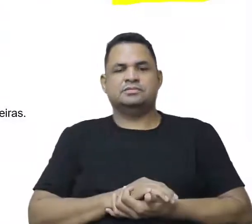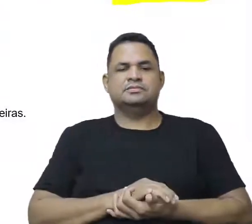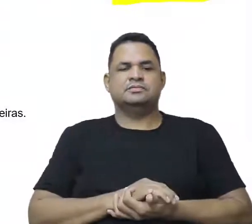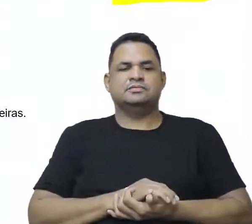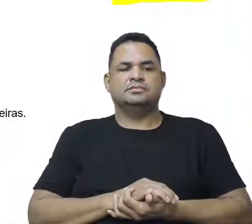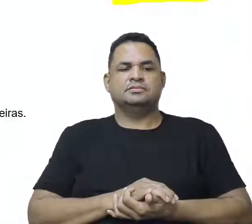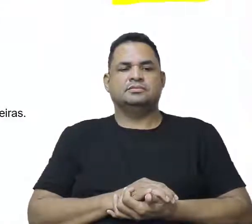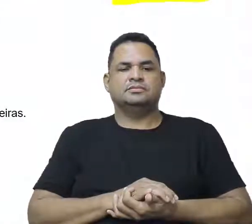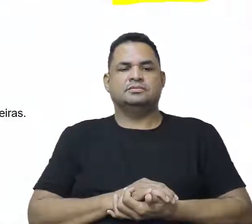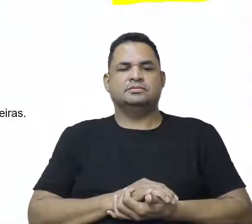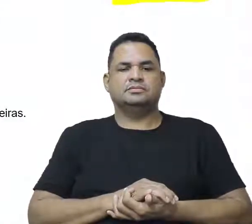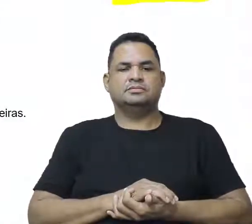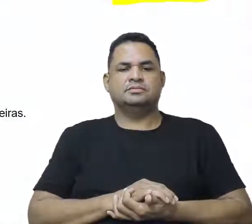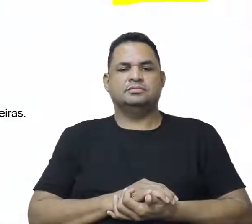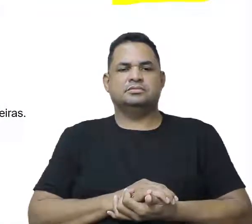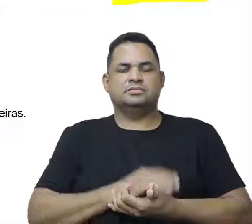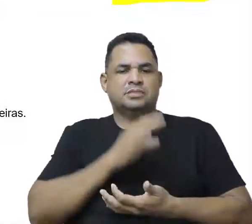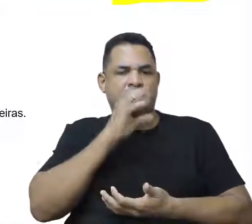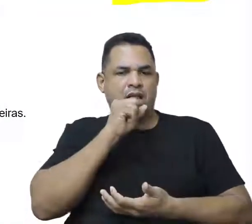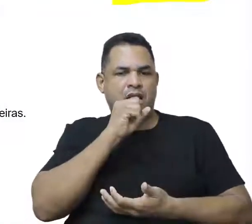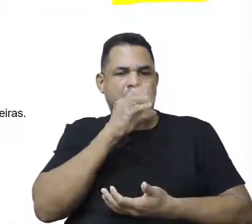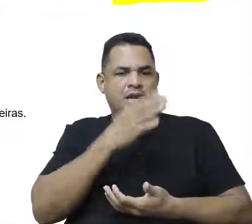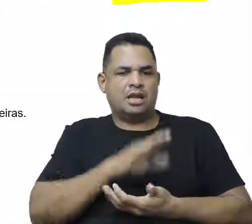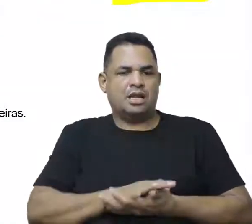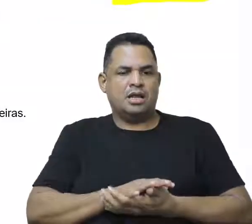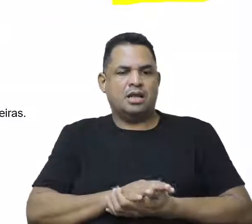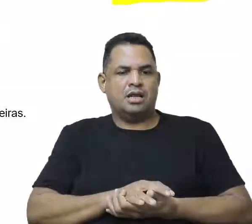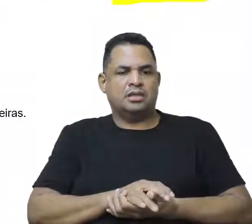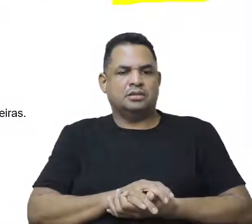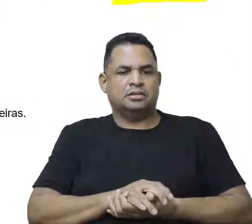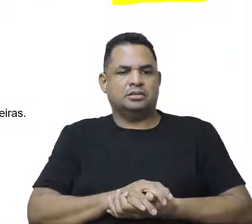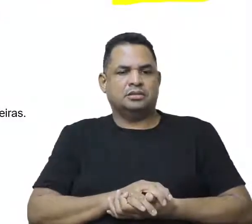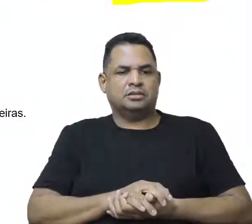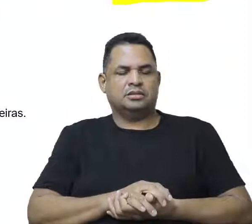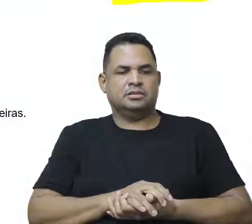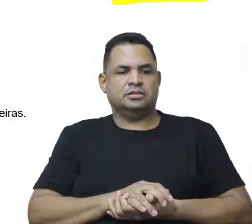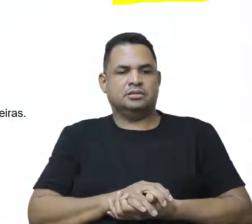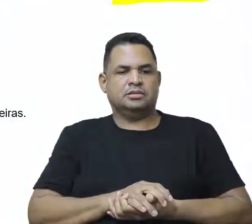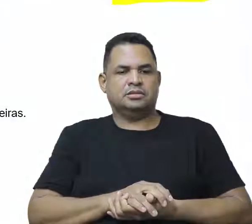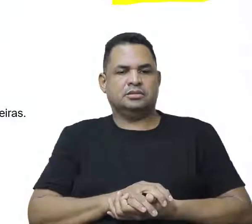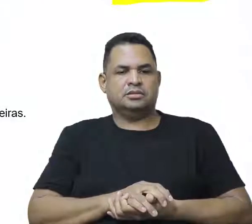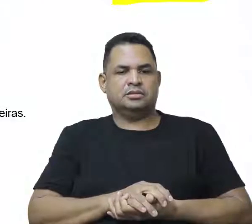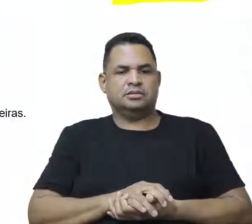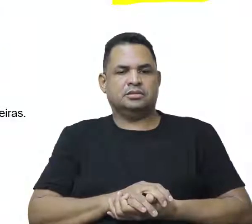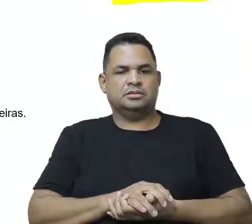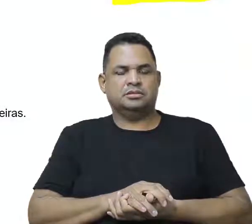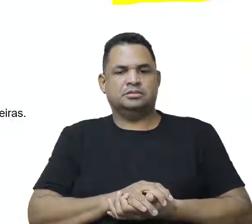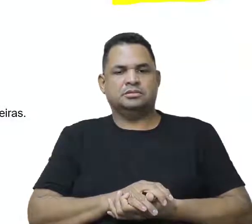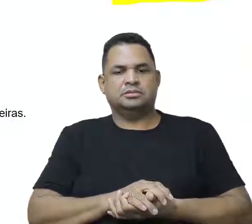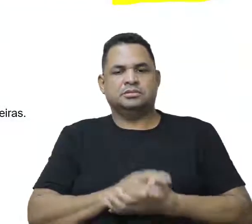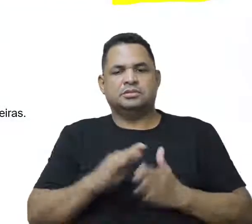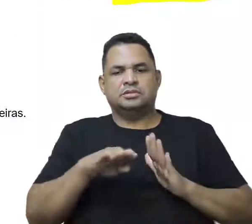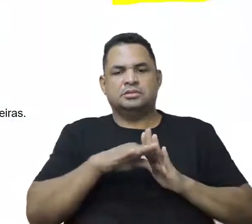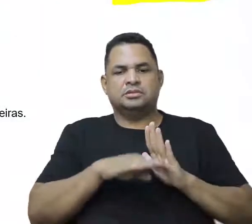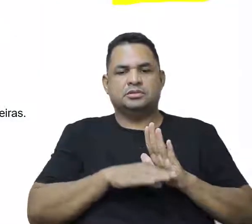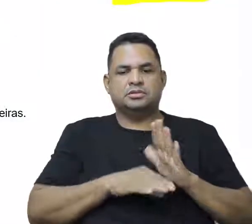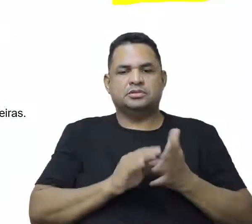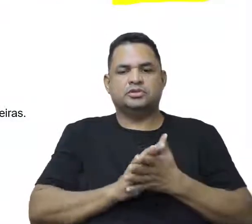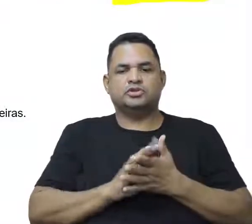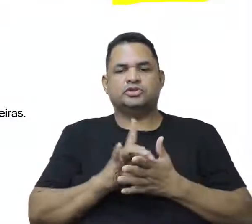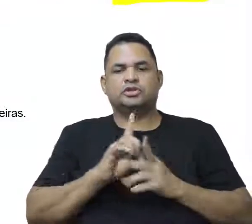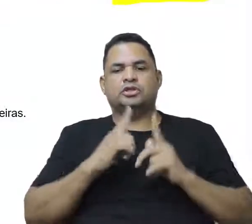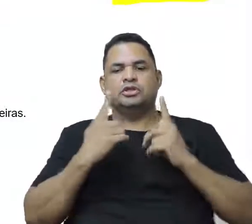ali, deixa eu ver, o laranjinha, acho que é aspectos gerais. Aspectos gerais da atividade